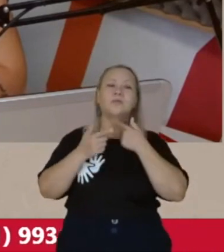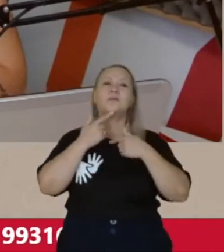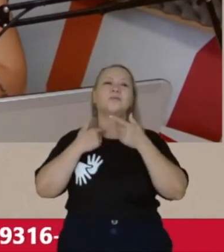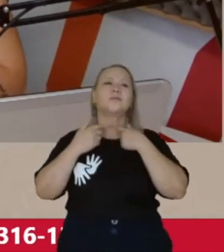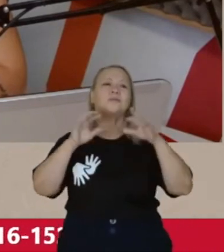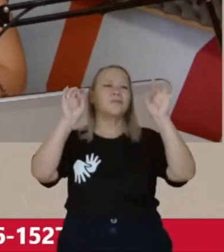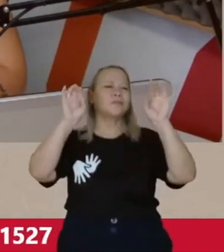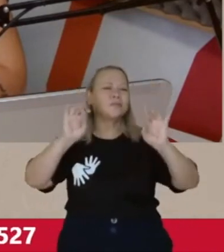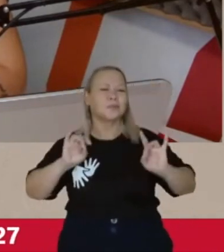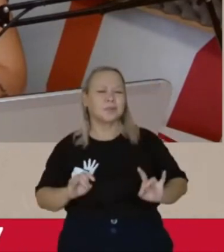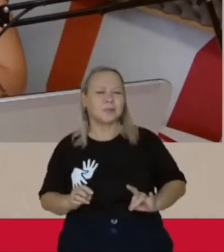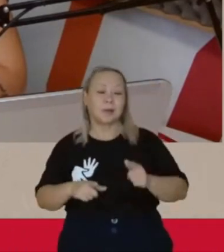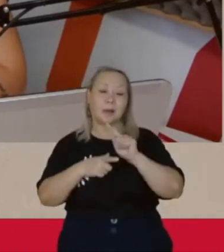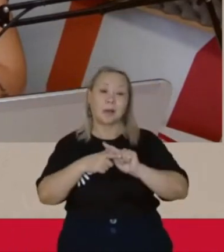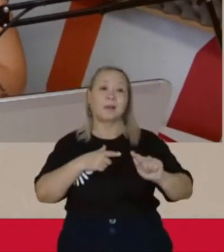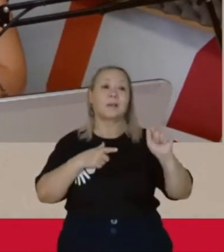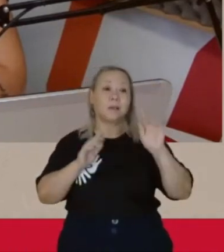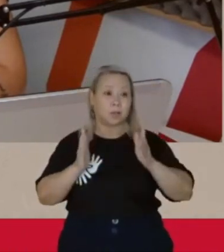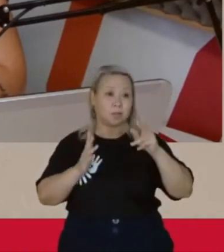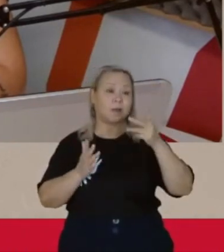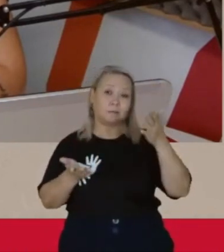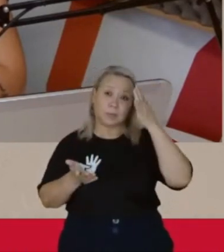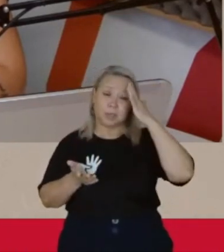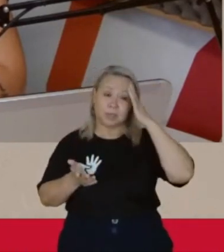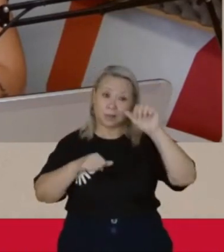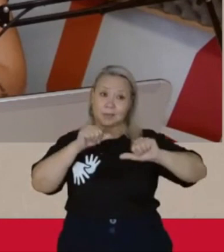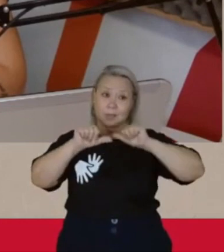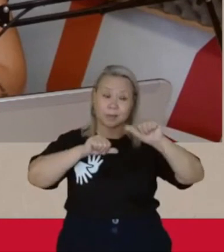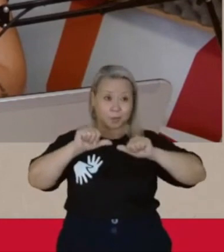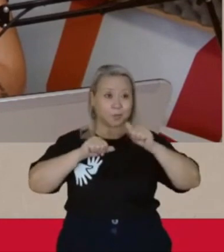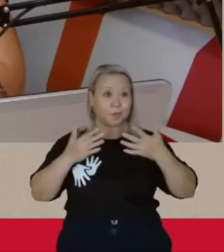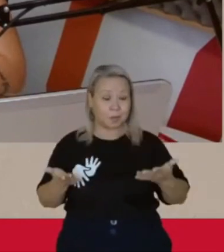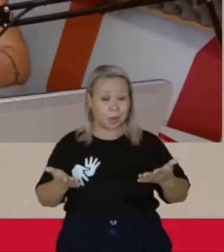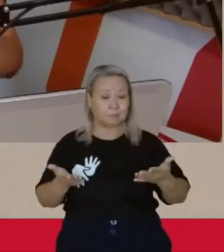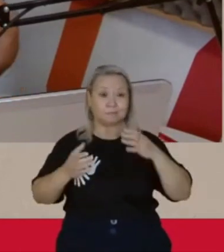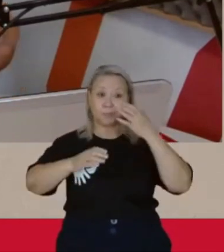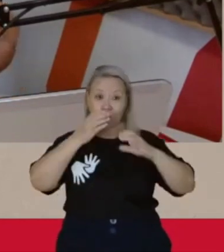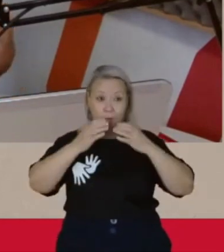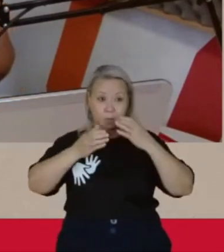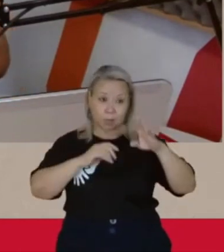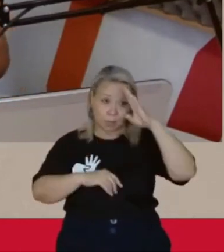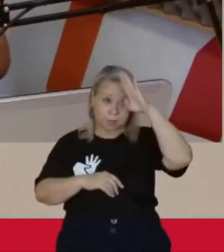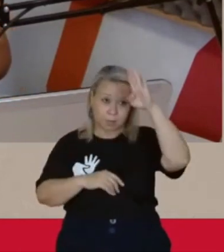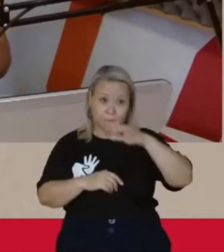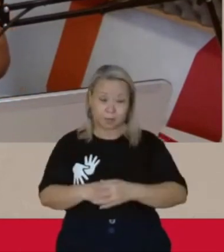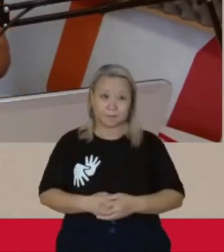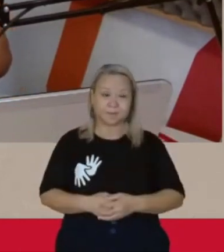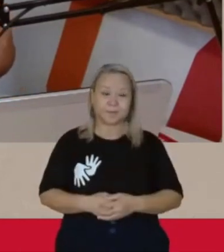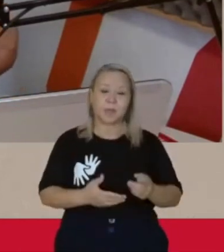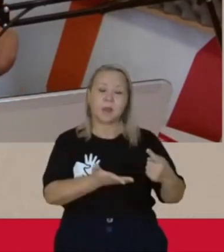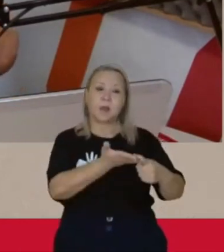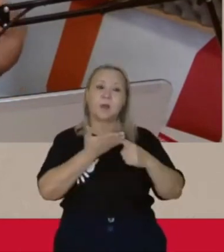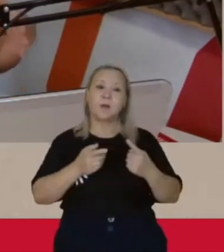uma excelente gestão, que eu já sei que está sendo revolucionária, inclusive na parte da comunicação. E já lhe convido para